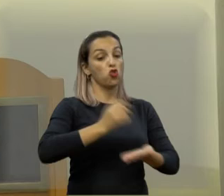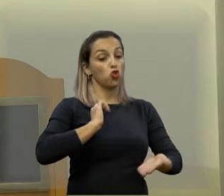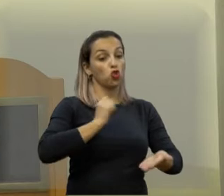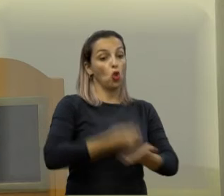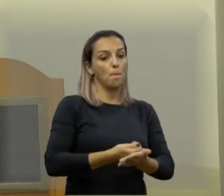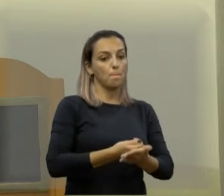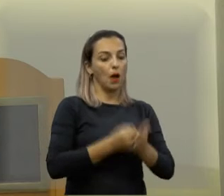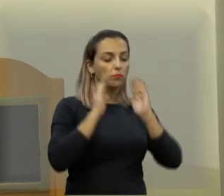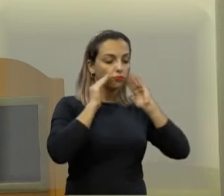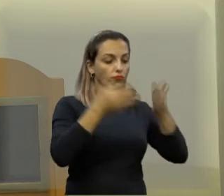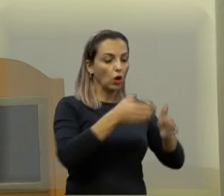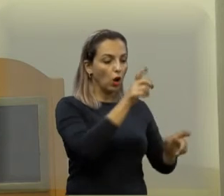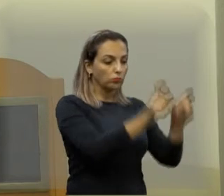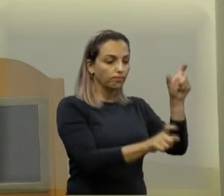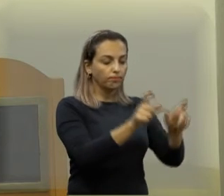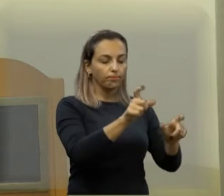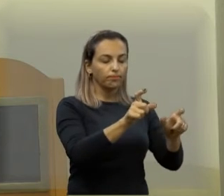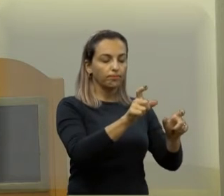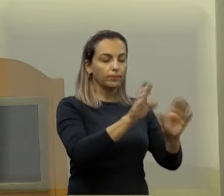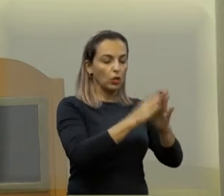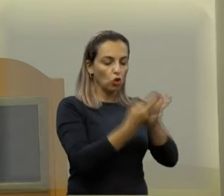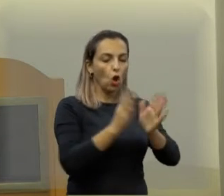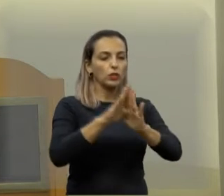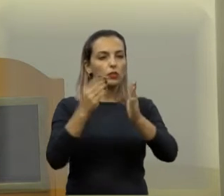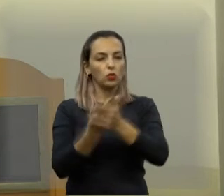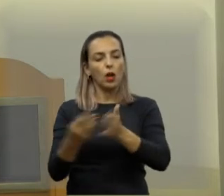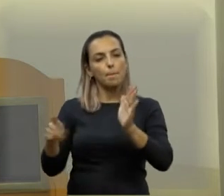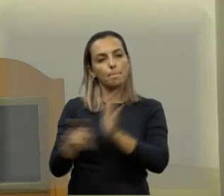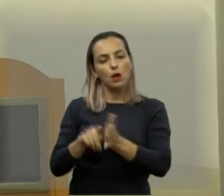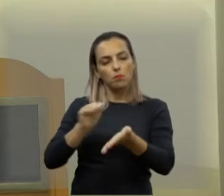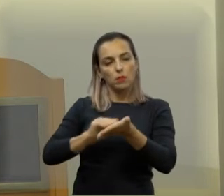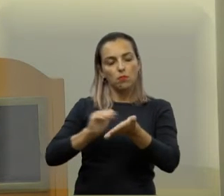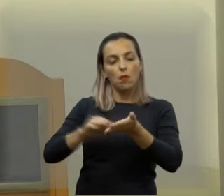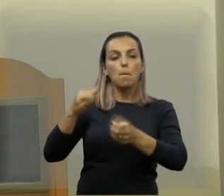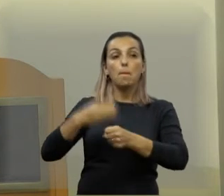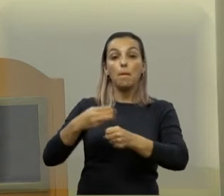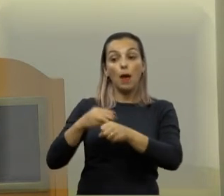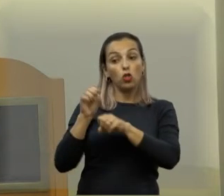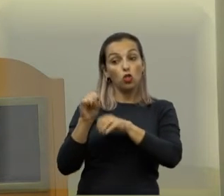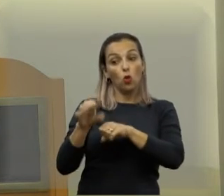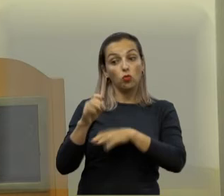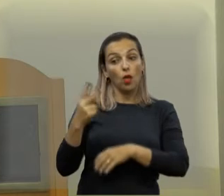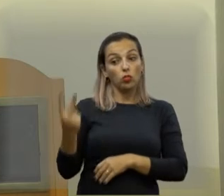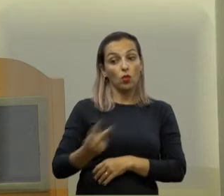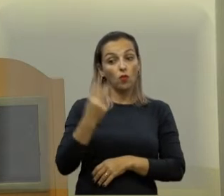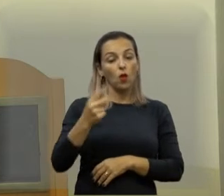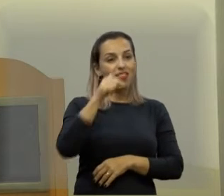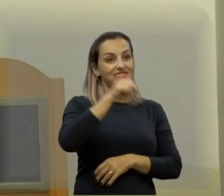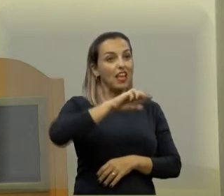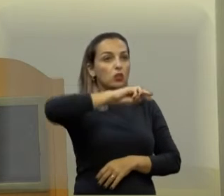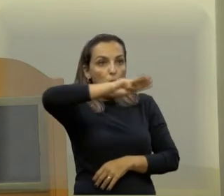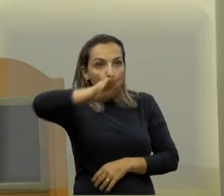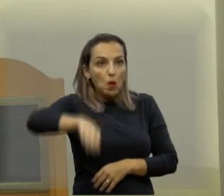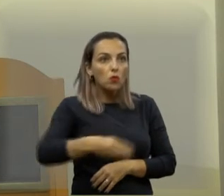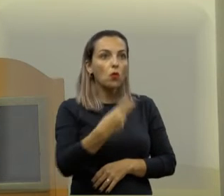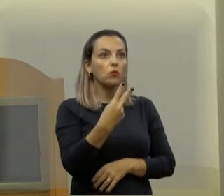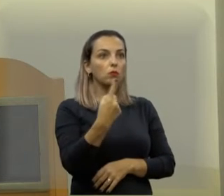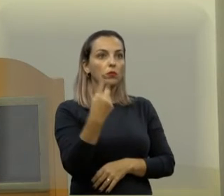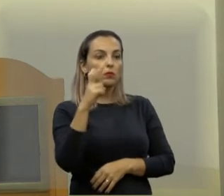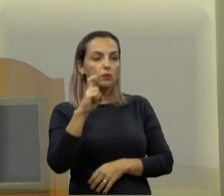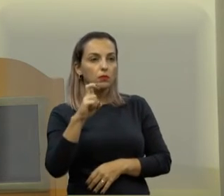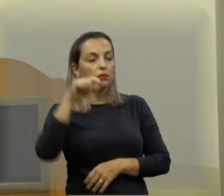para unidades escolares pertencente à Secretaria Municipal de Educação pelo valor em sete milhões